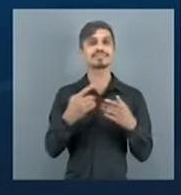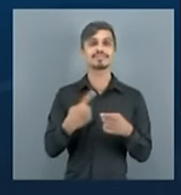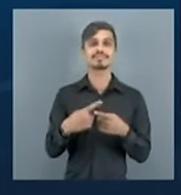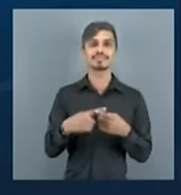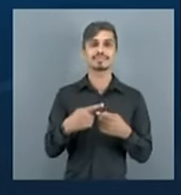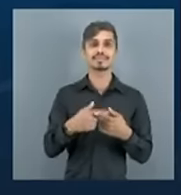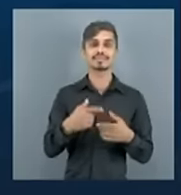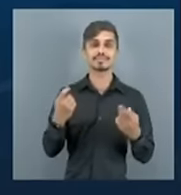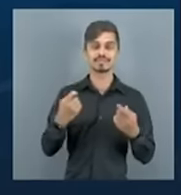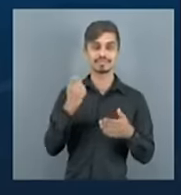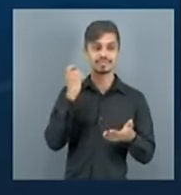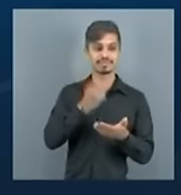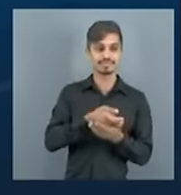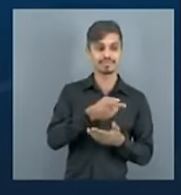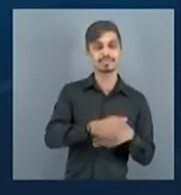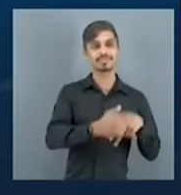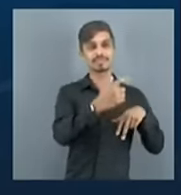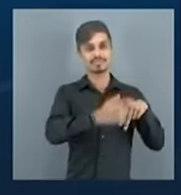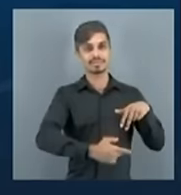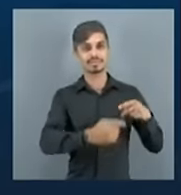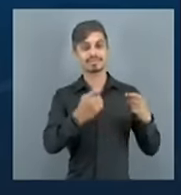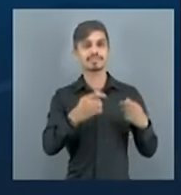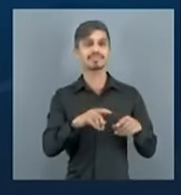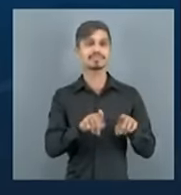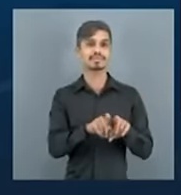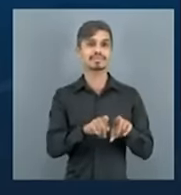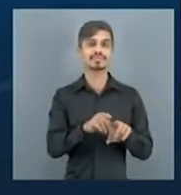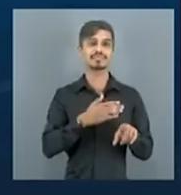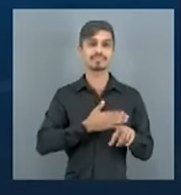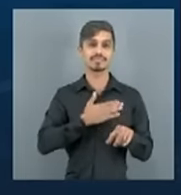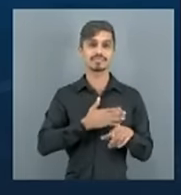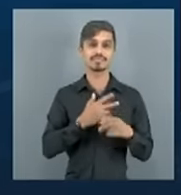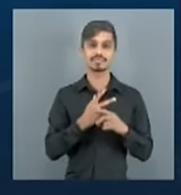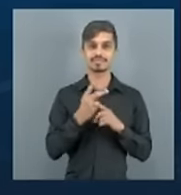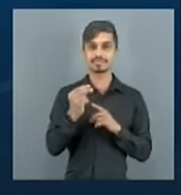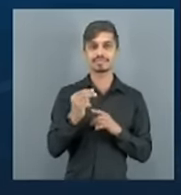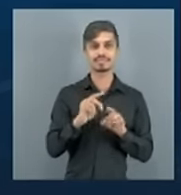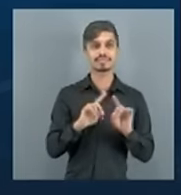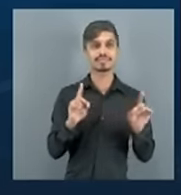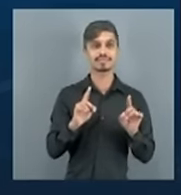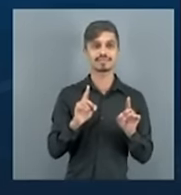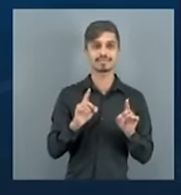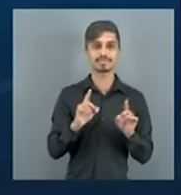pago caro para atleta, como eu também gosto de ganhar. William. Mas eu hoje eu uso